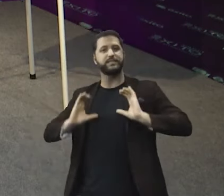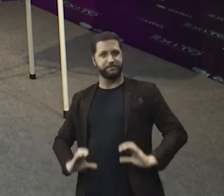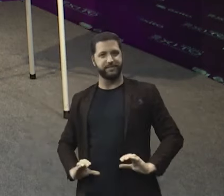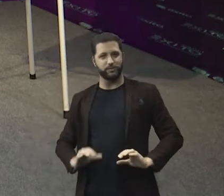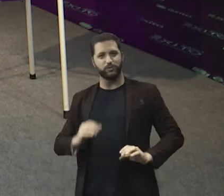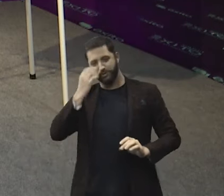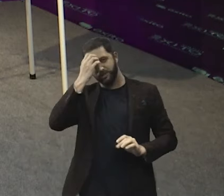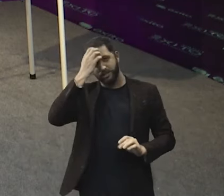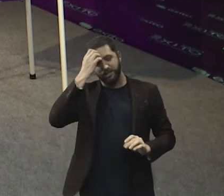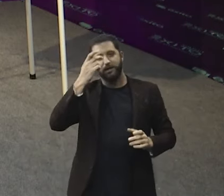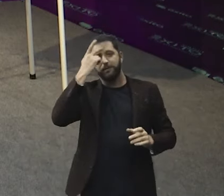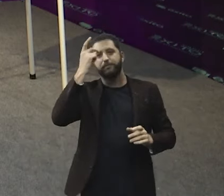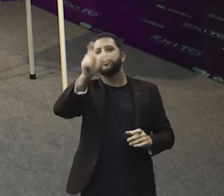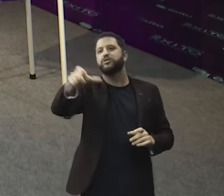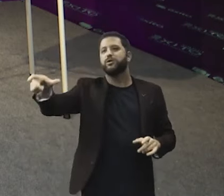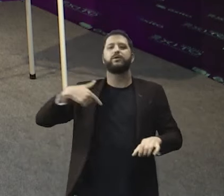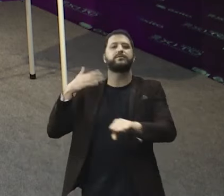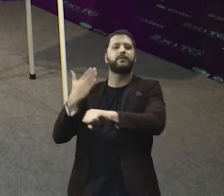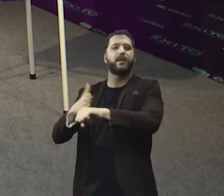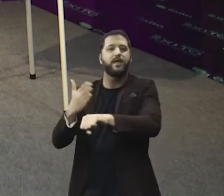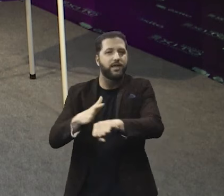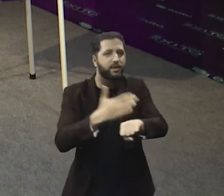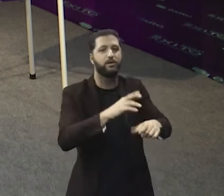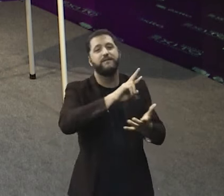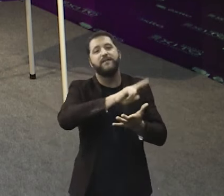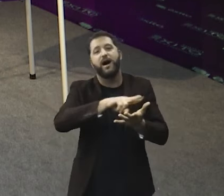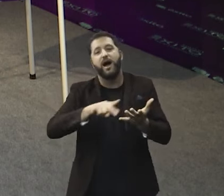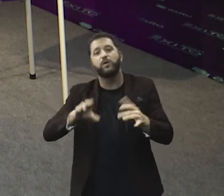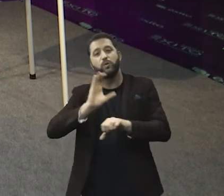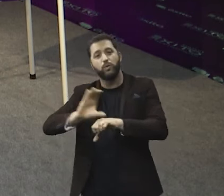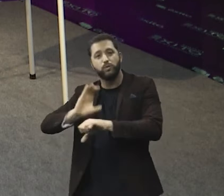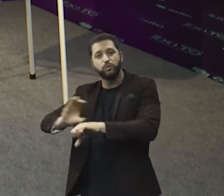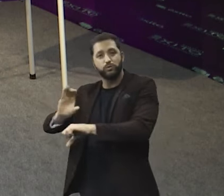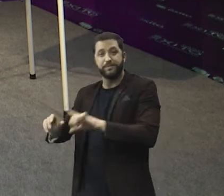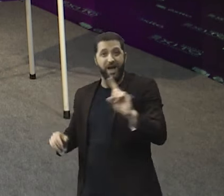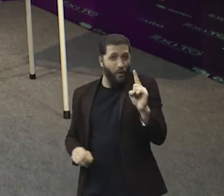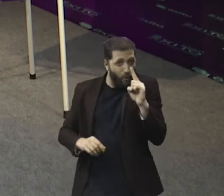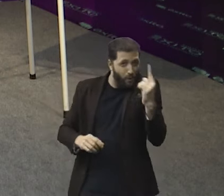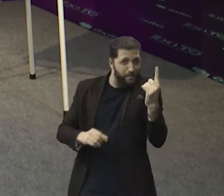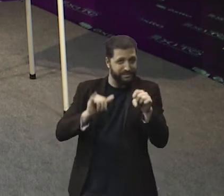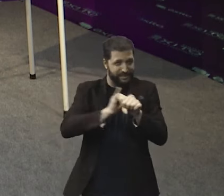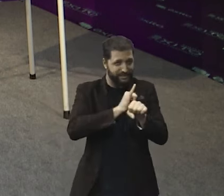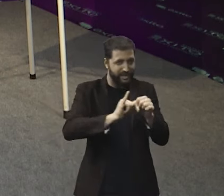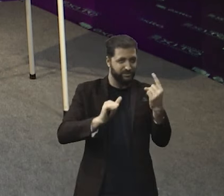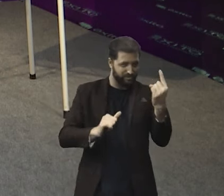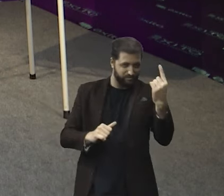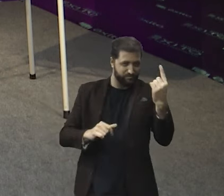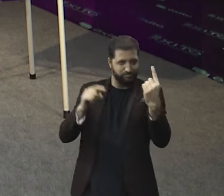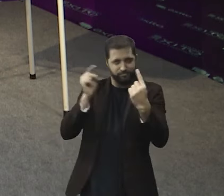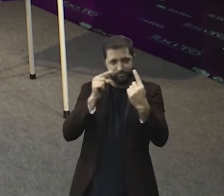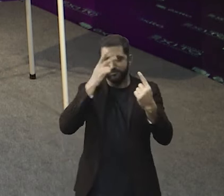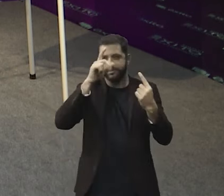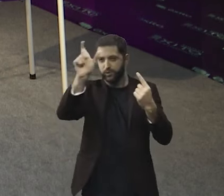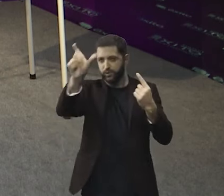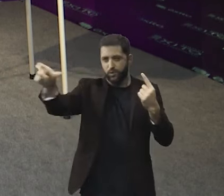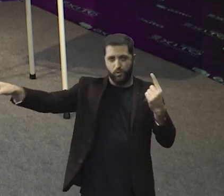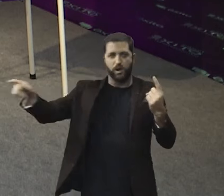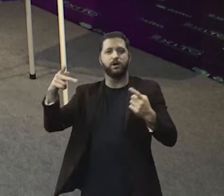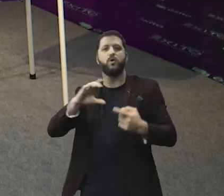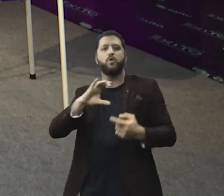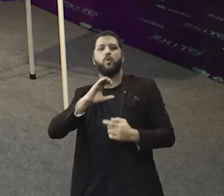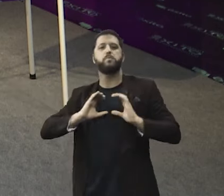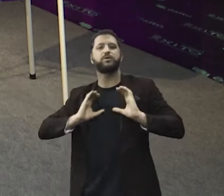treino pessoas eu tenho vários cursos e uma das Ferramentas que a gente usa para trazer uma mudança de comportamento a pessoa Comece